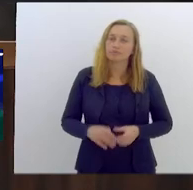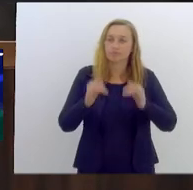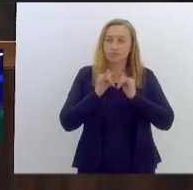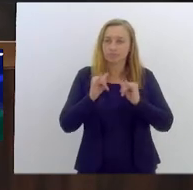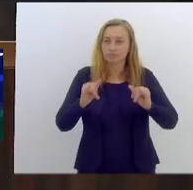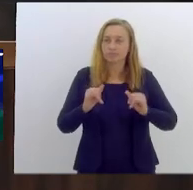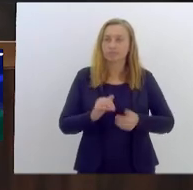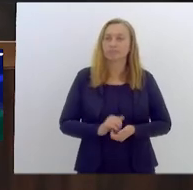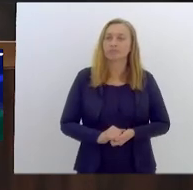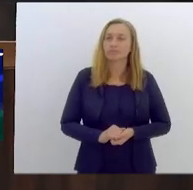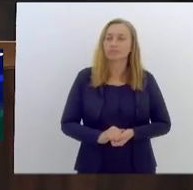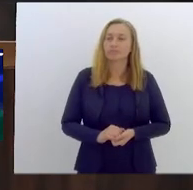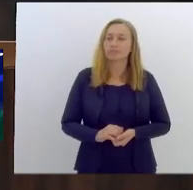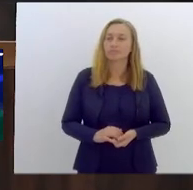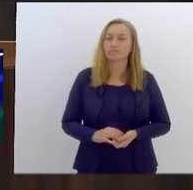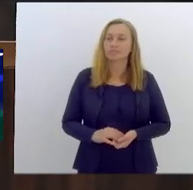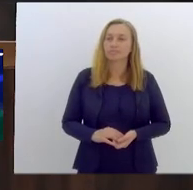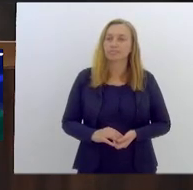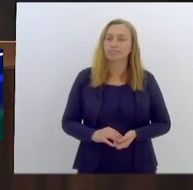Anuncio.